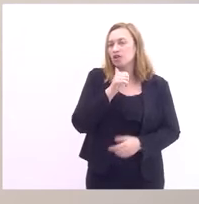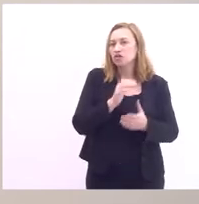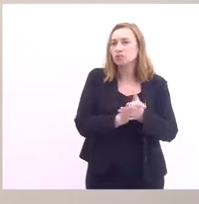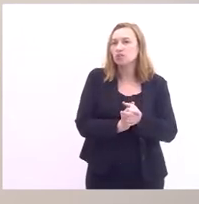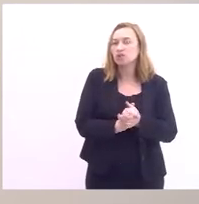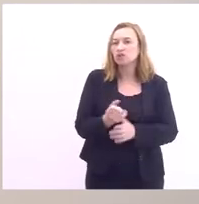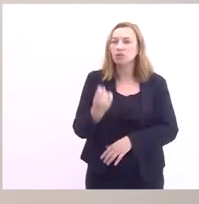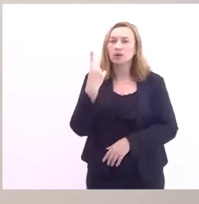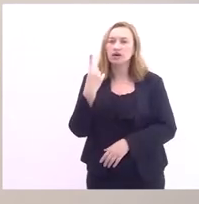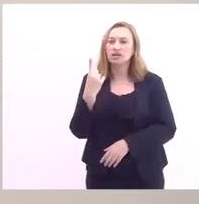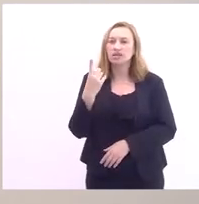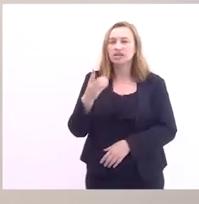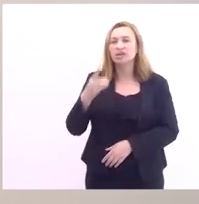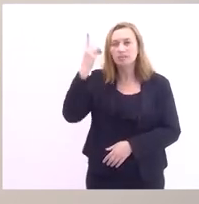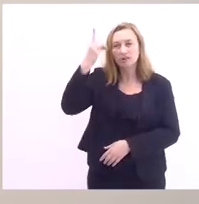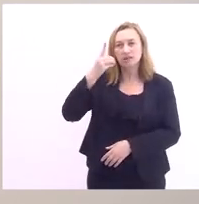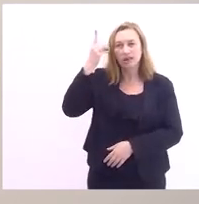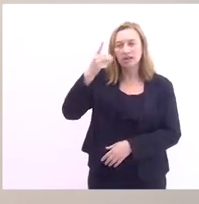não, Vera.